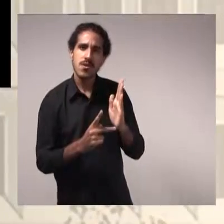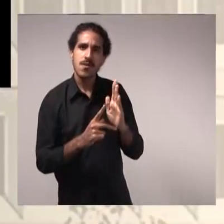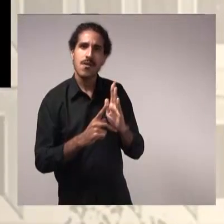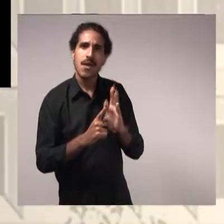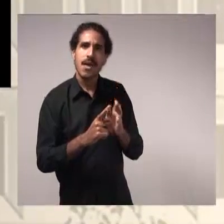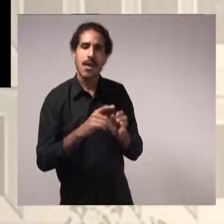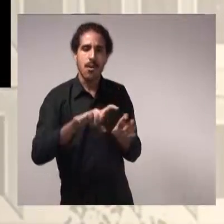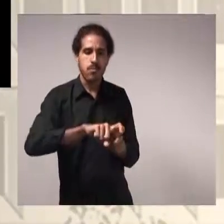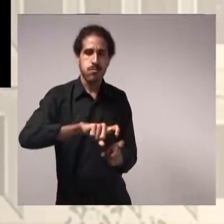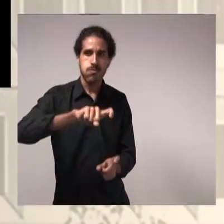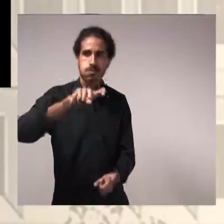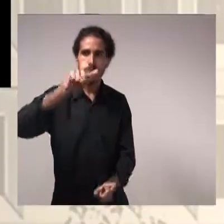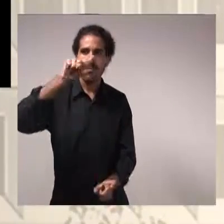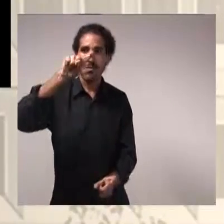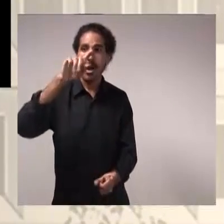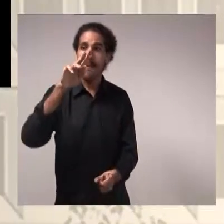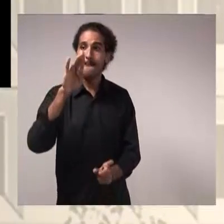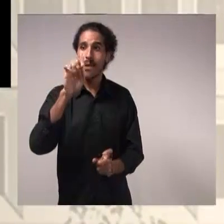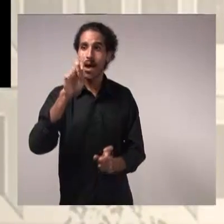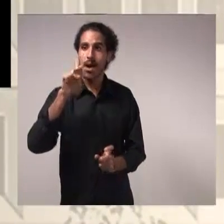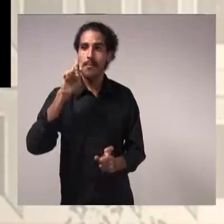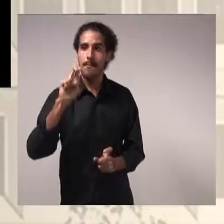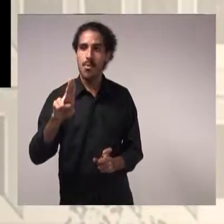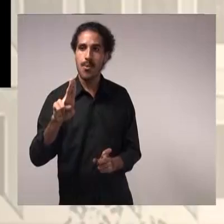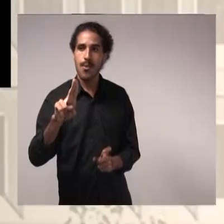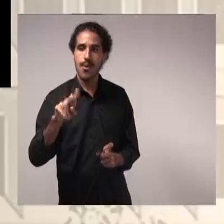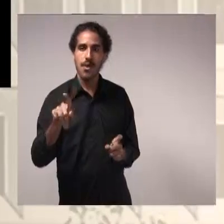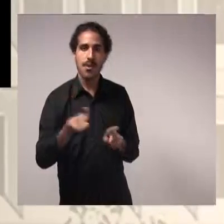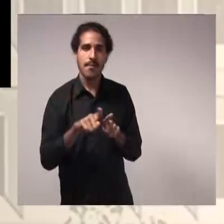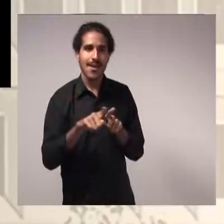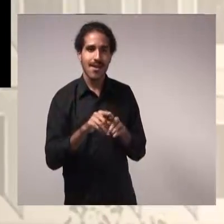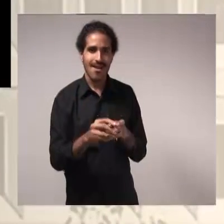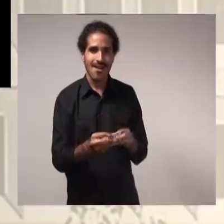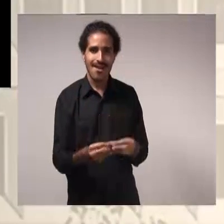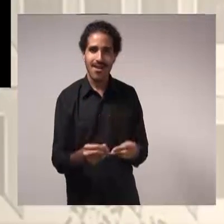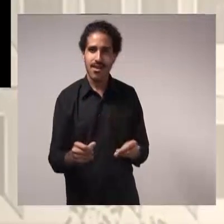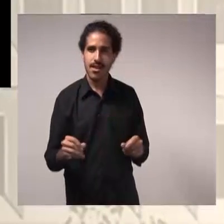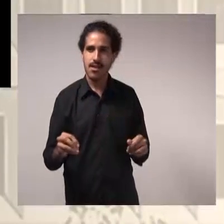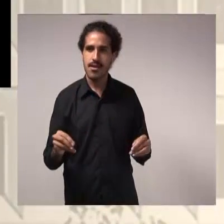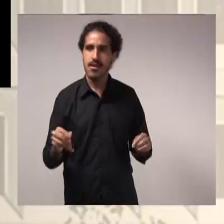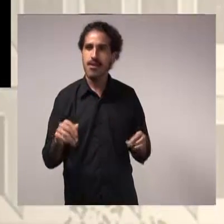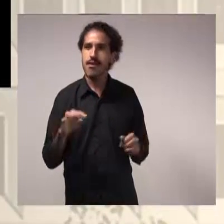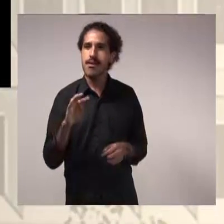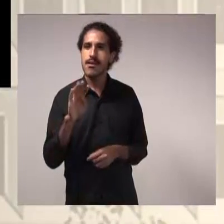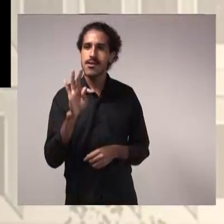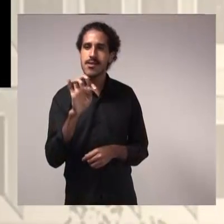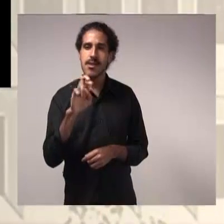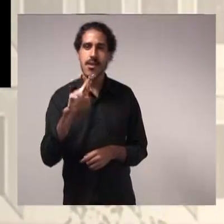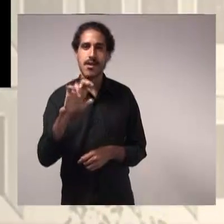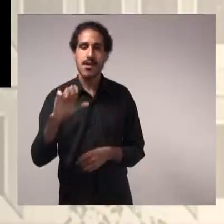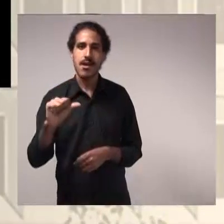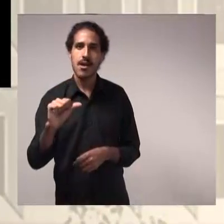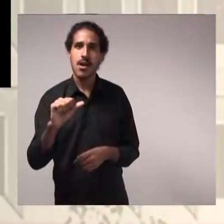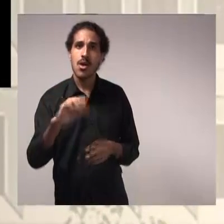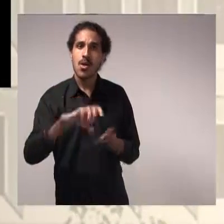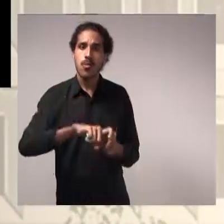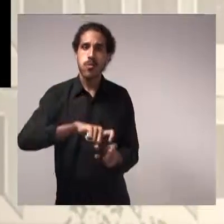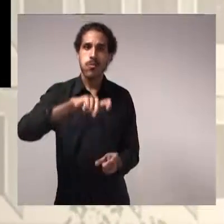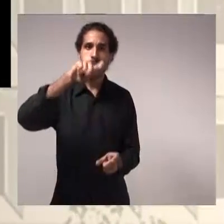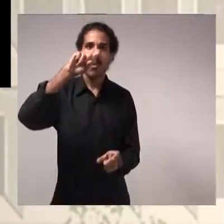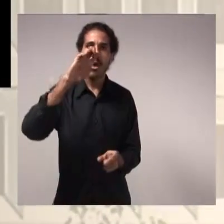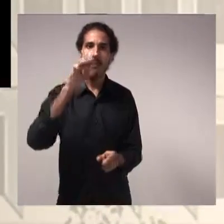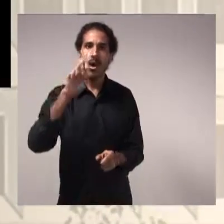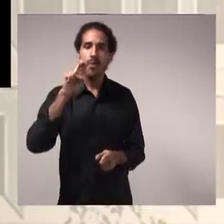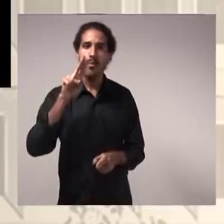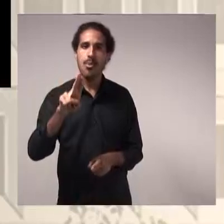terra. E o interessante é que o bambu, como tem uma durabilidade curta, todo o projeto,